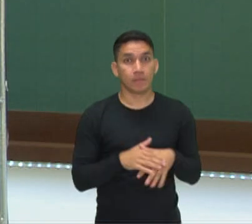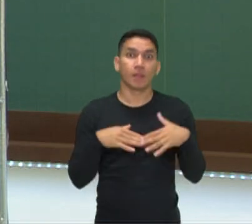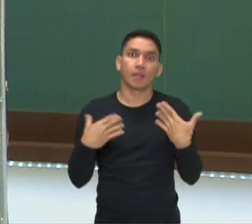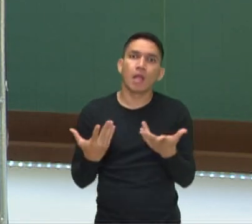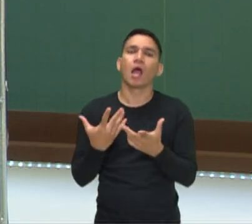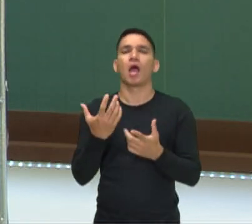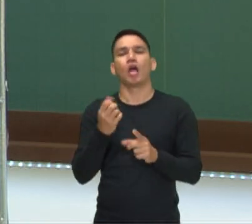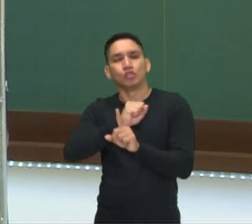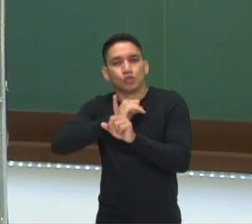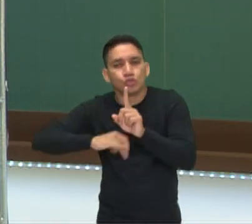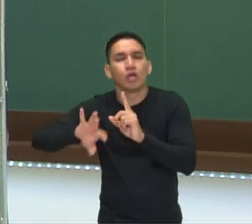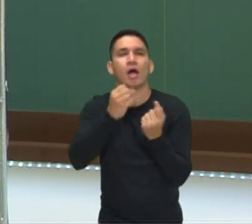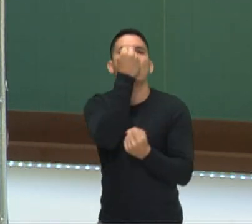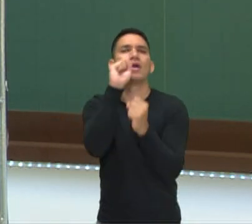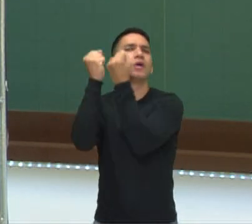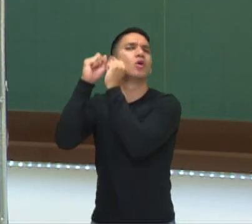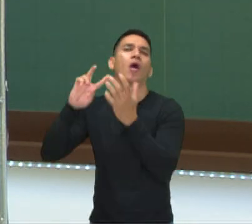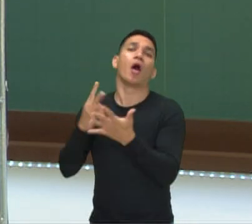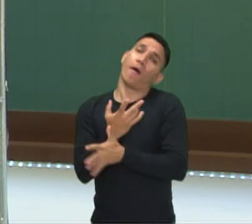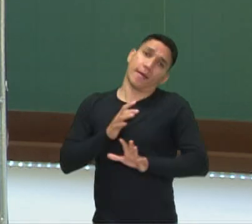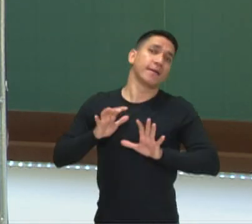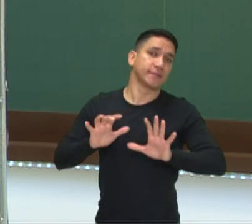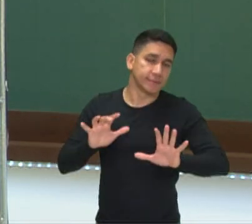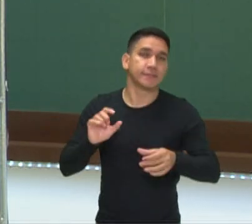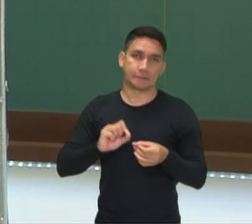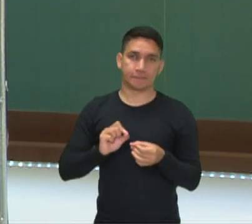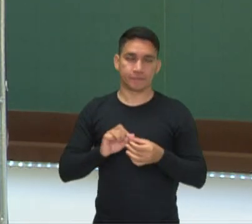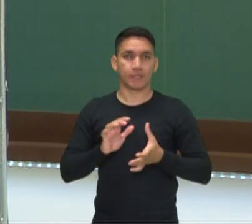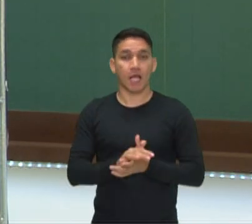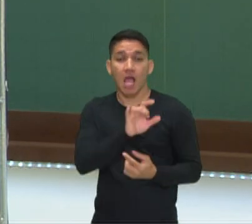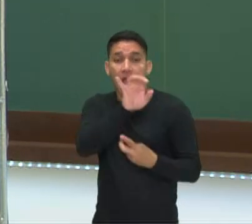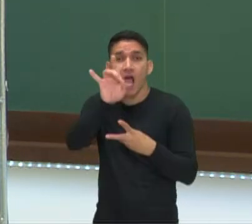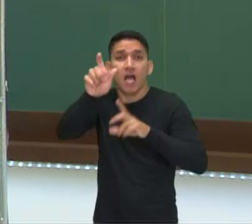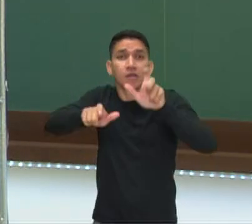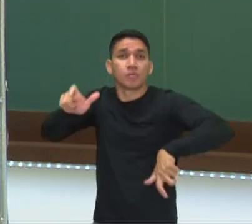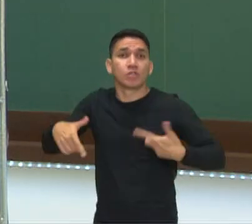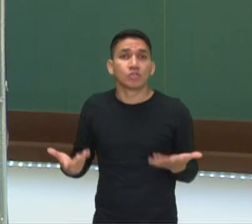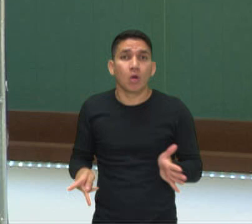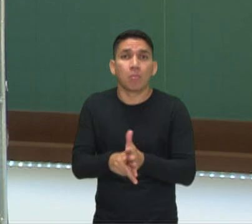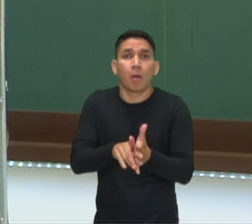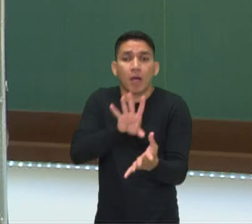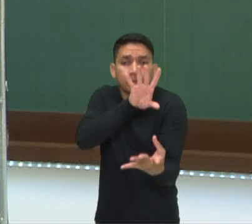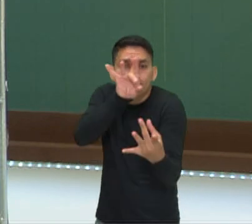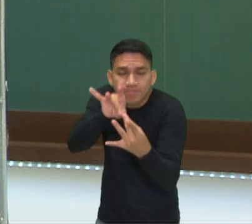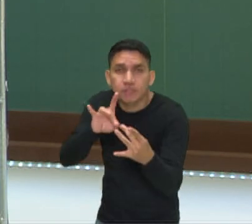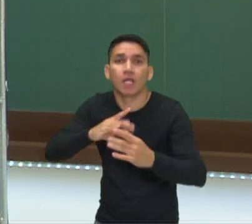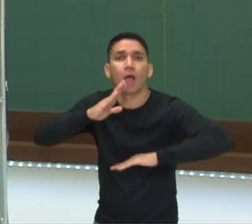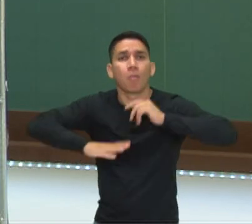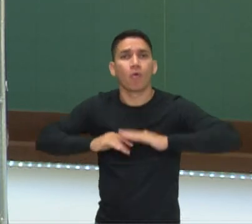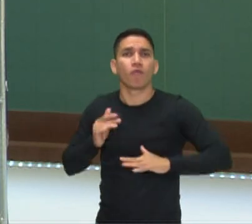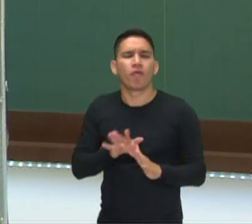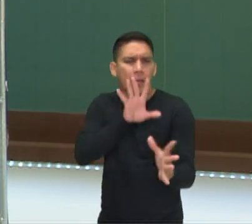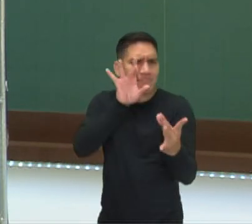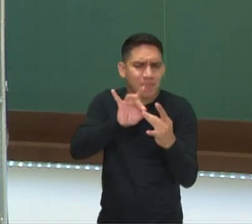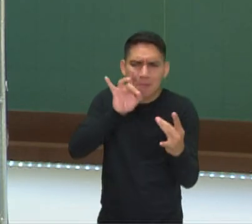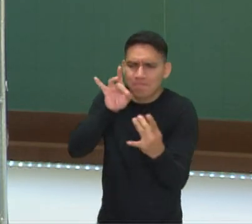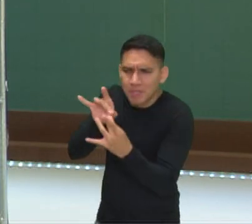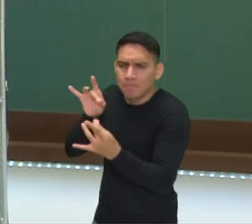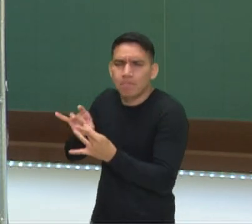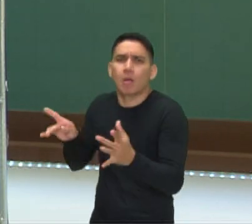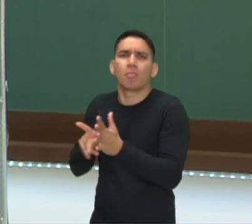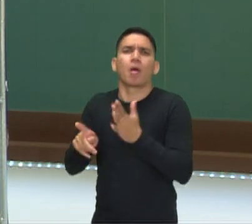nossa sociedade industrial, é assim que funciona, né? Cada indivíduo com uma especialização muito específica aí na